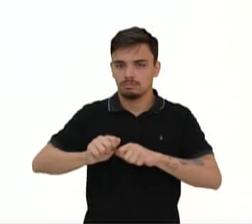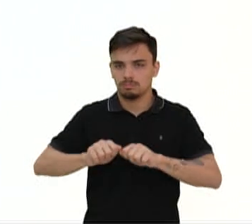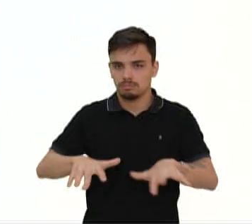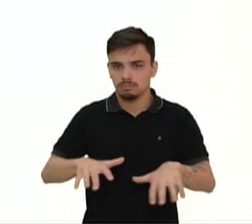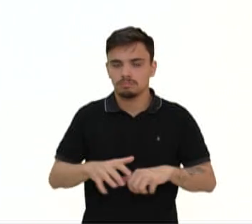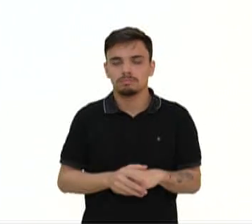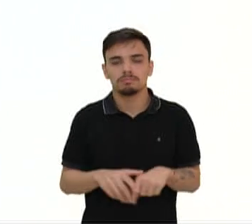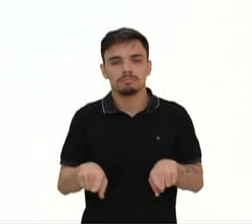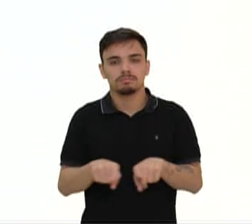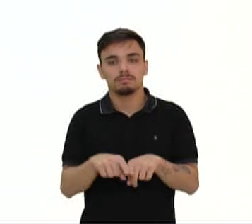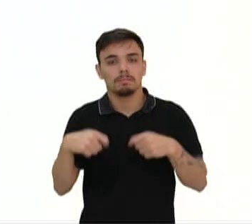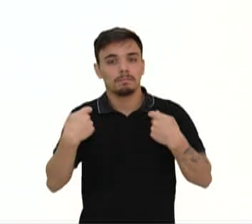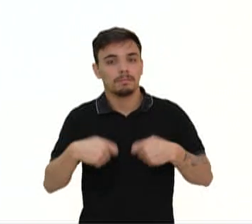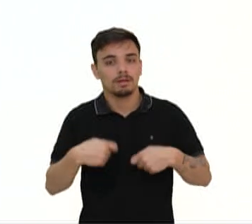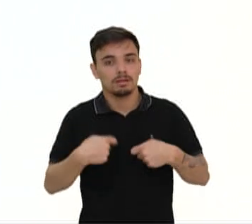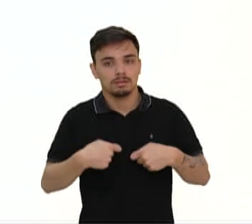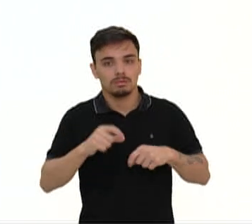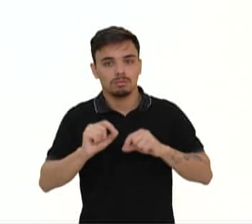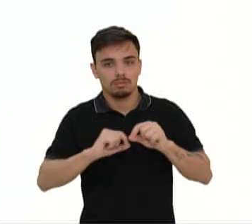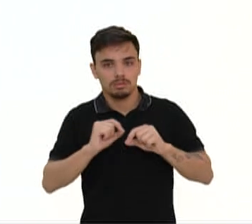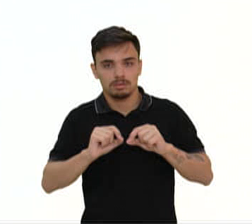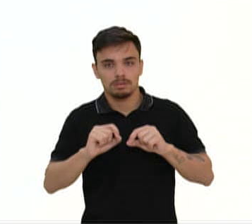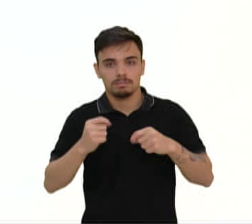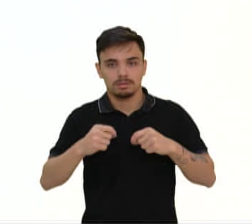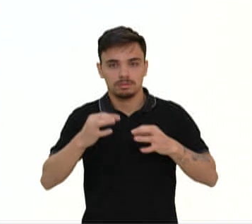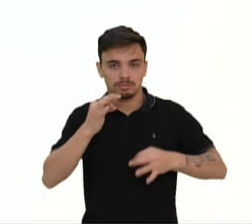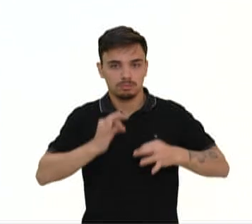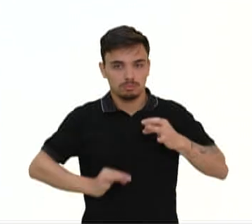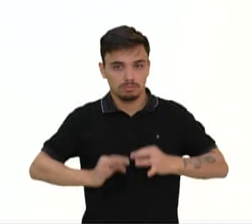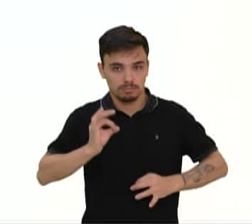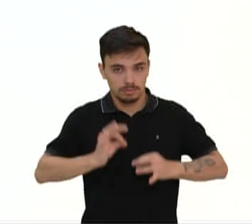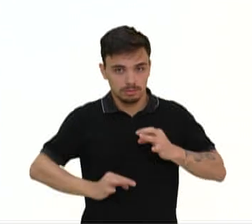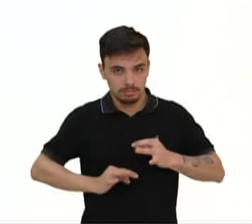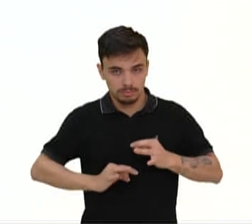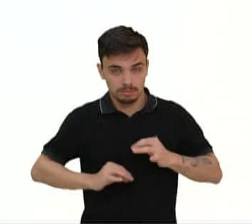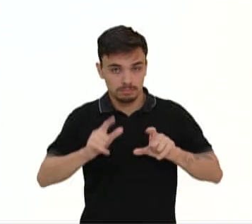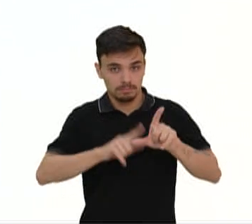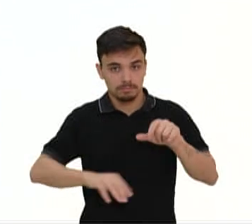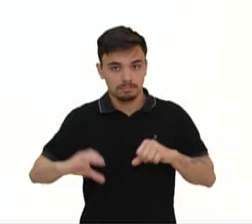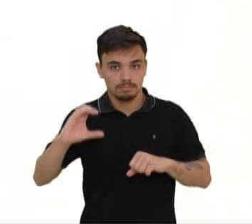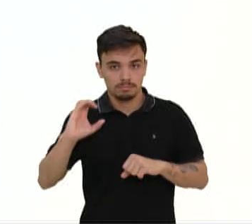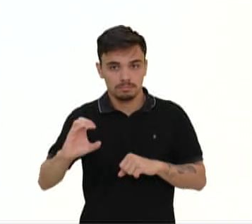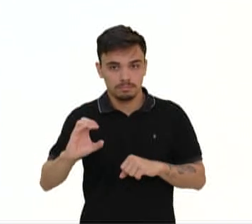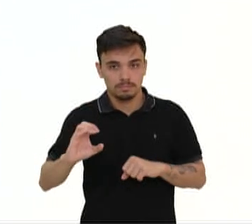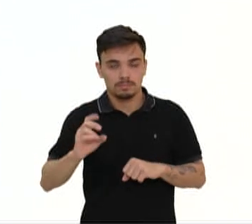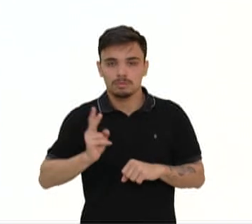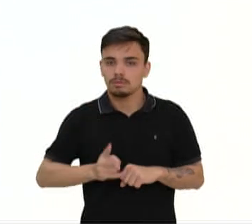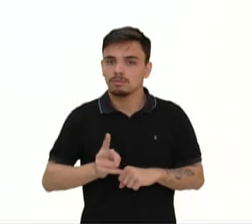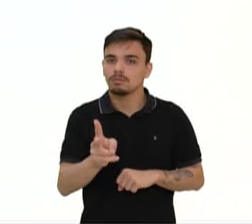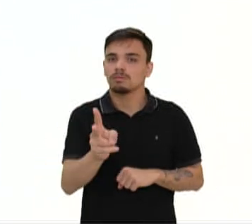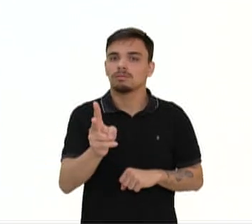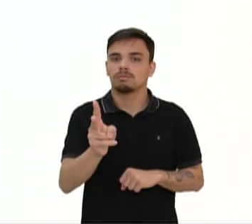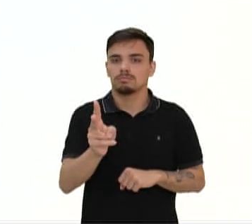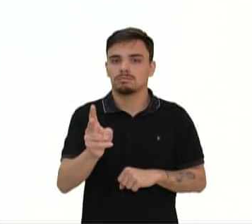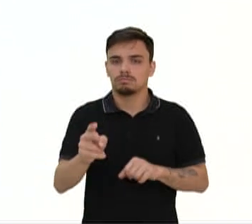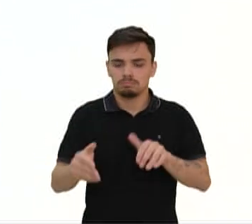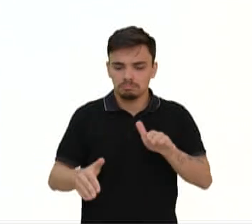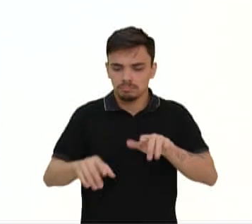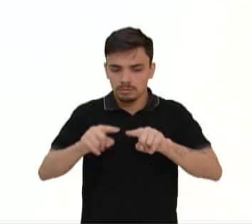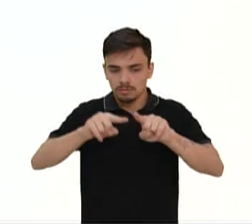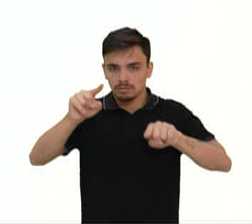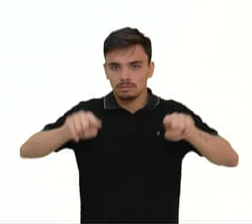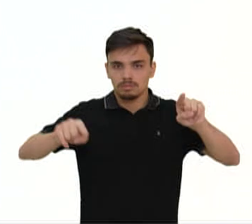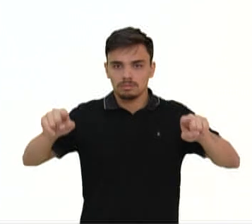B. Devem ser uma mudança de comportamento. C. Mesmo com as ações de